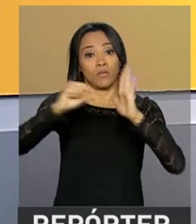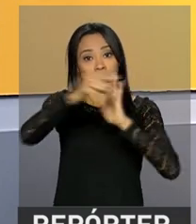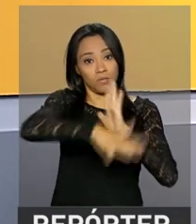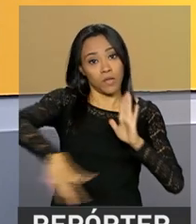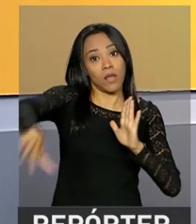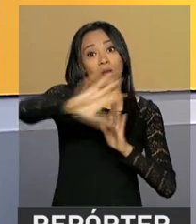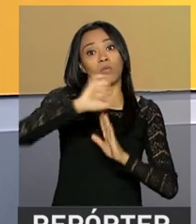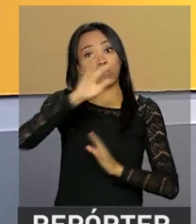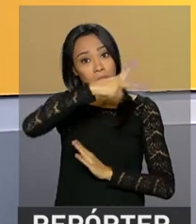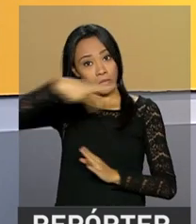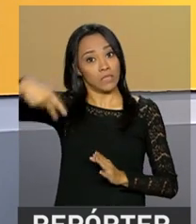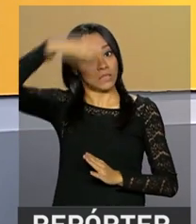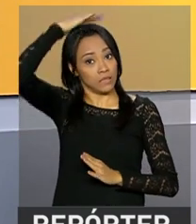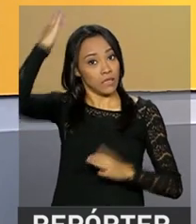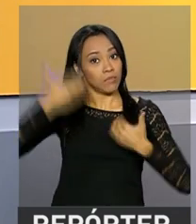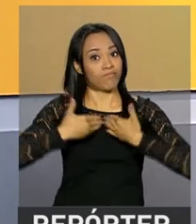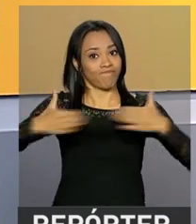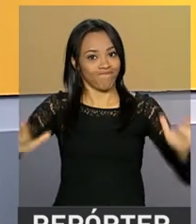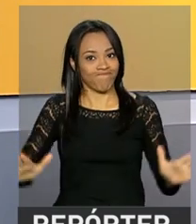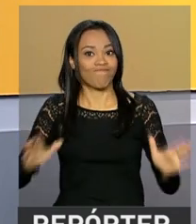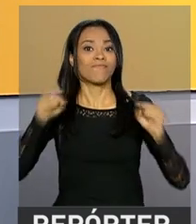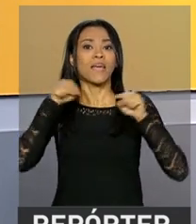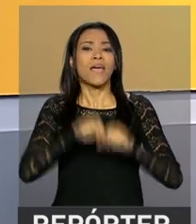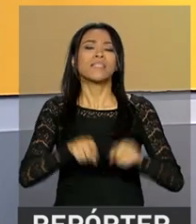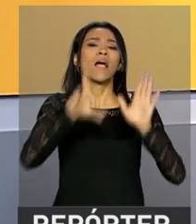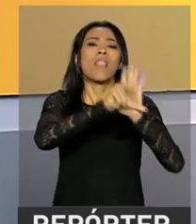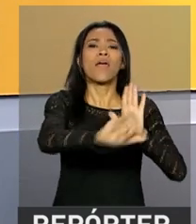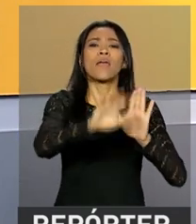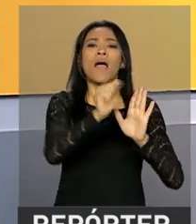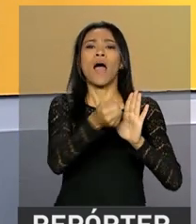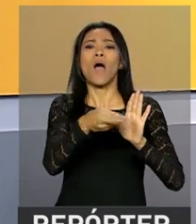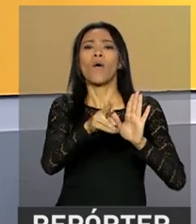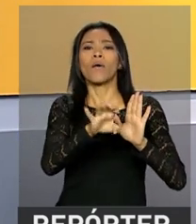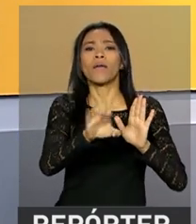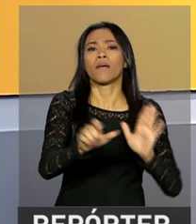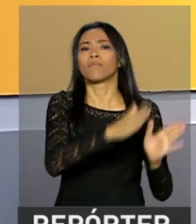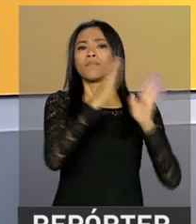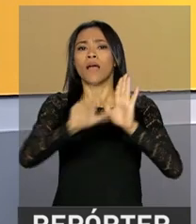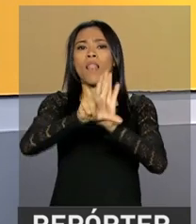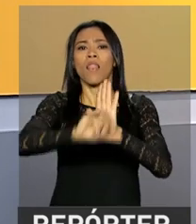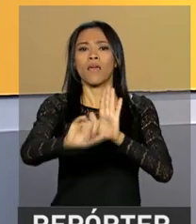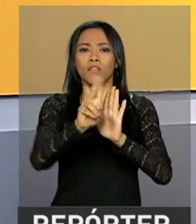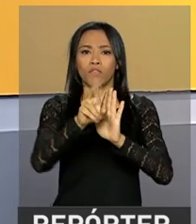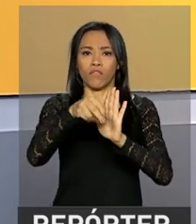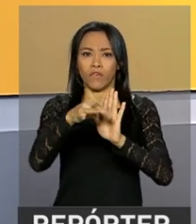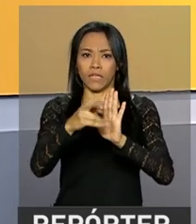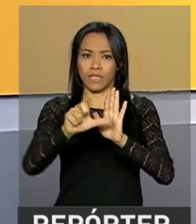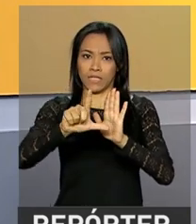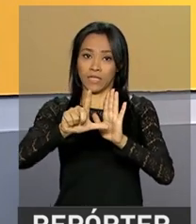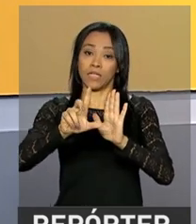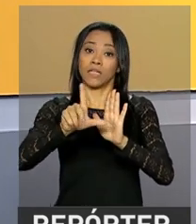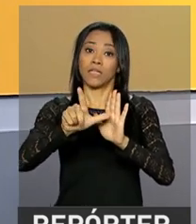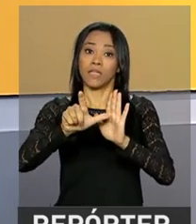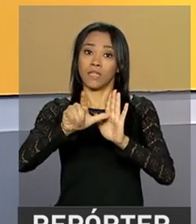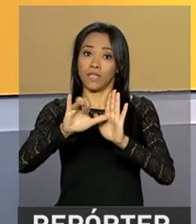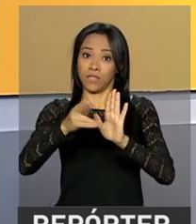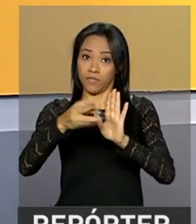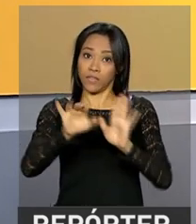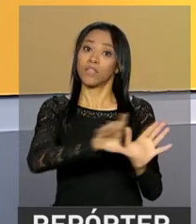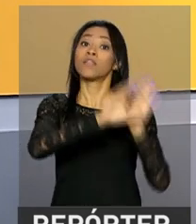no Palácio do Planalto pelo presidente Michel Temer a lei Áurea a lei do ventre livre e a Constituição